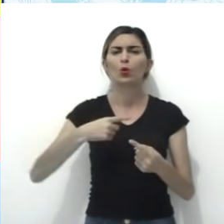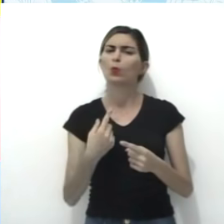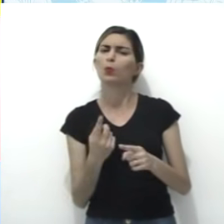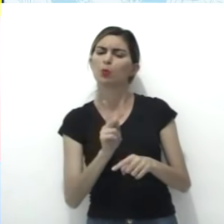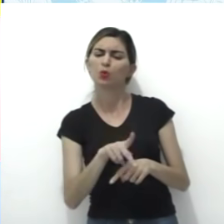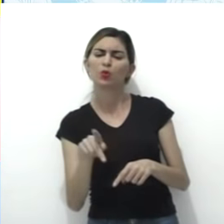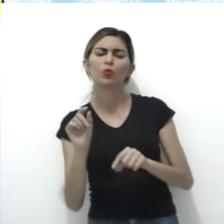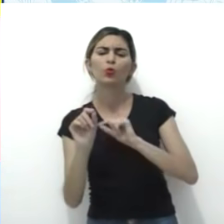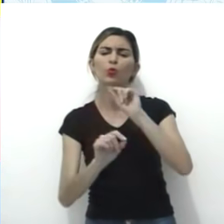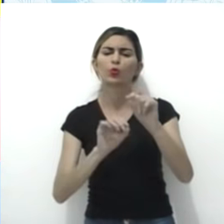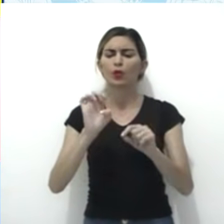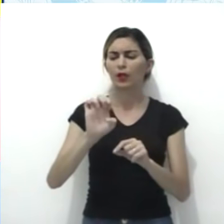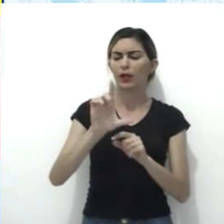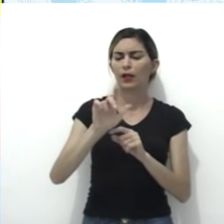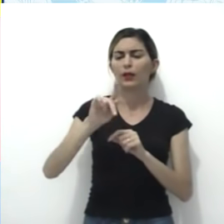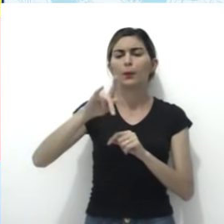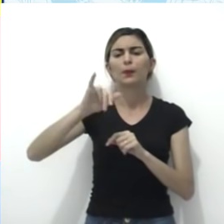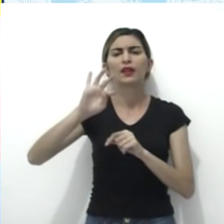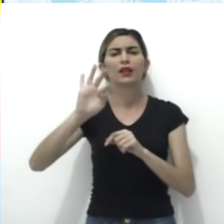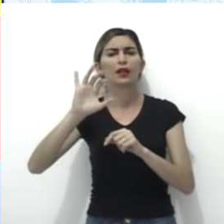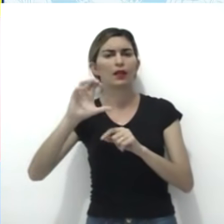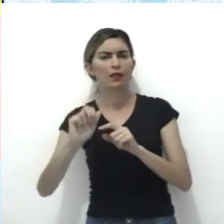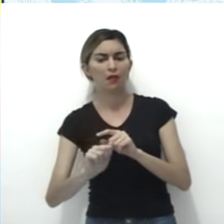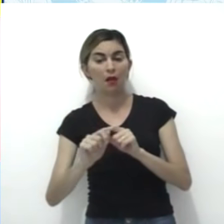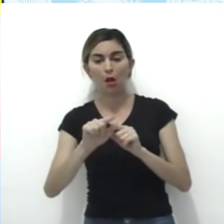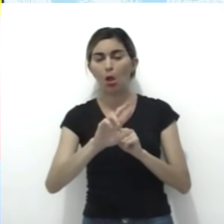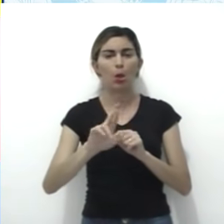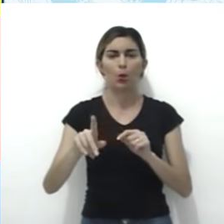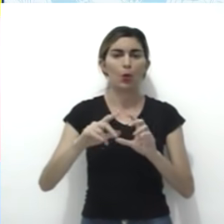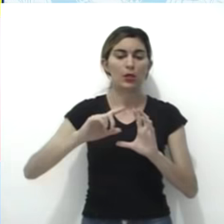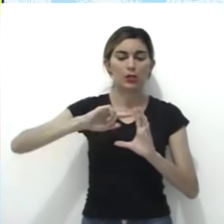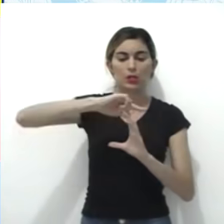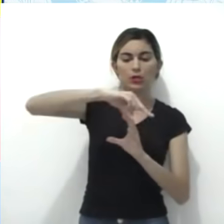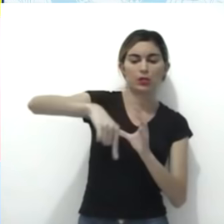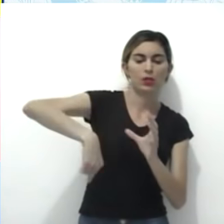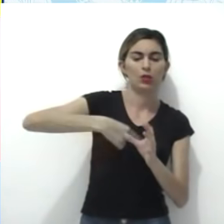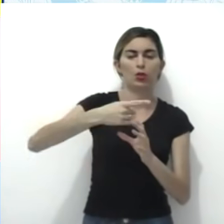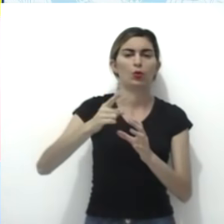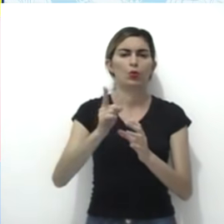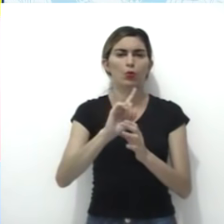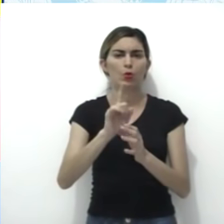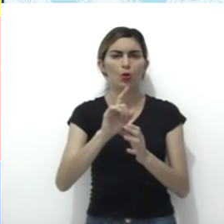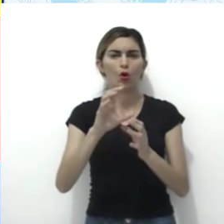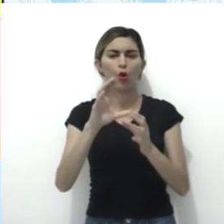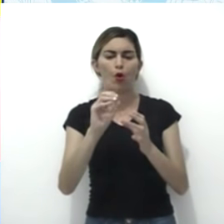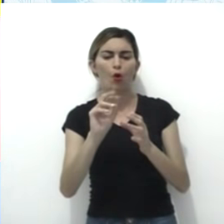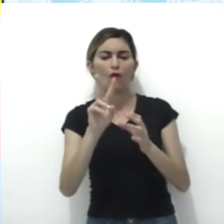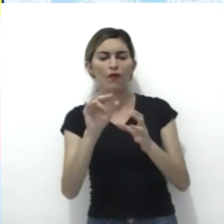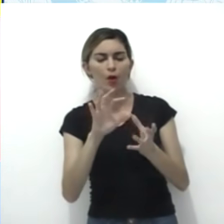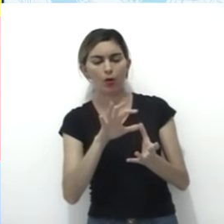e professor o que que significa elíptica é porque essa obra ela não é circular ela tem um formato oval